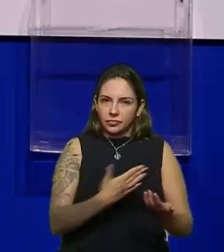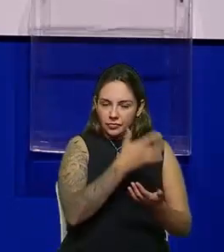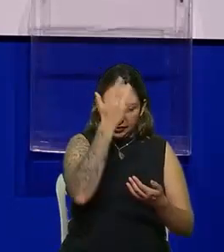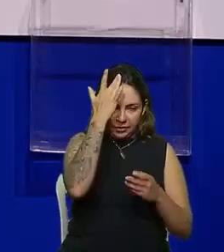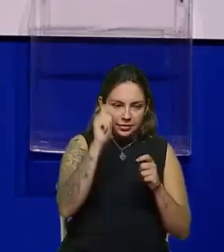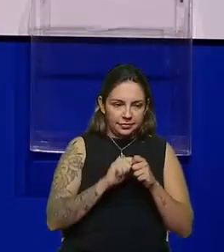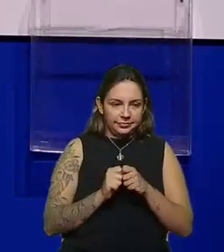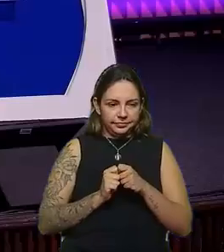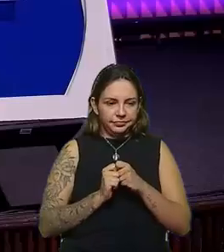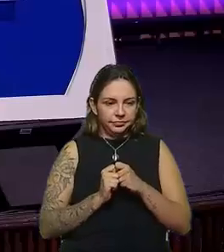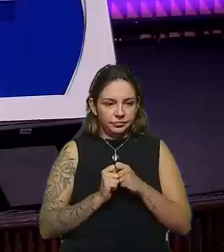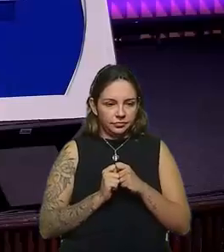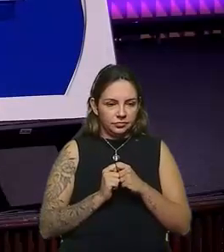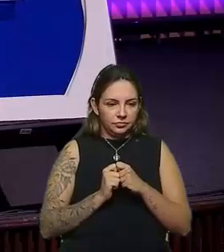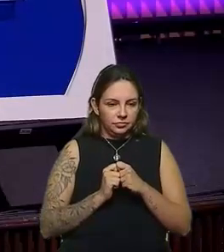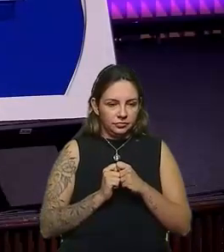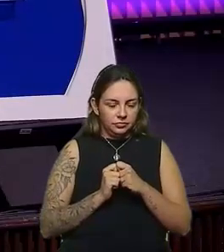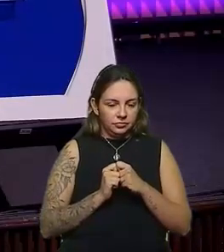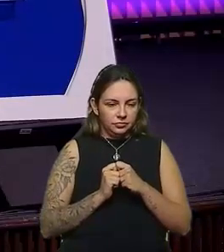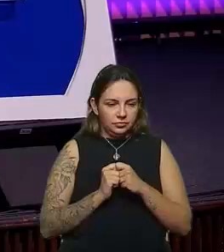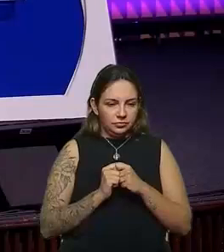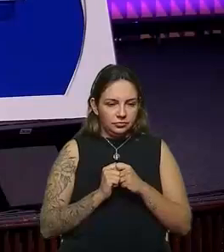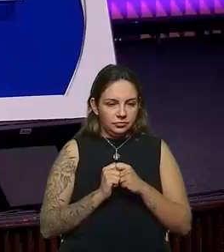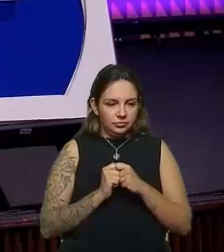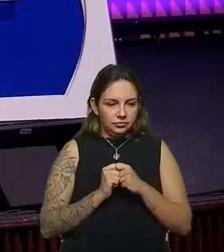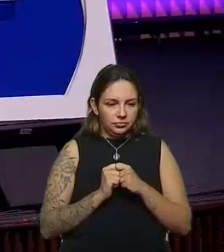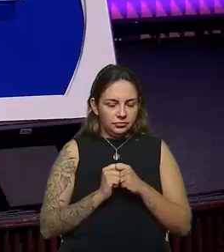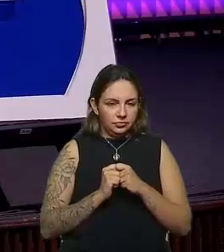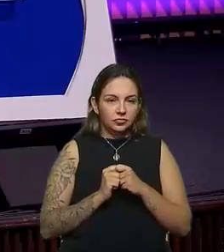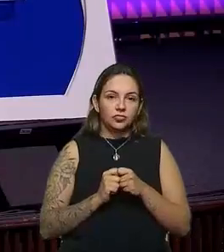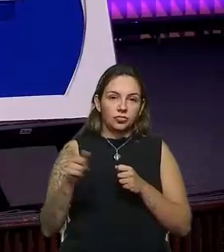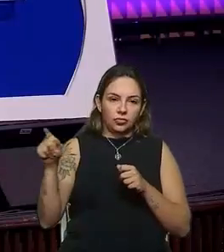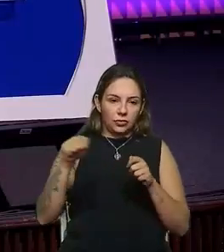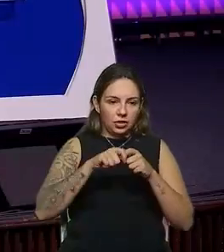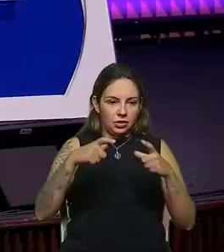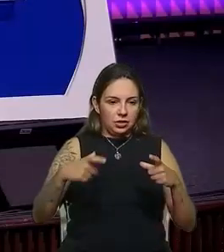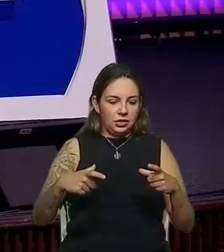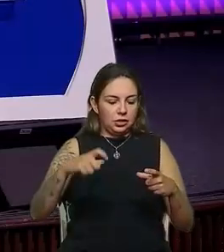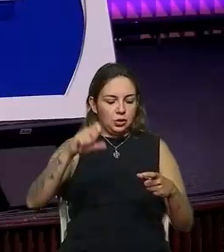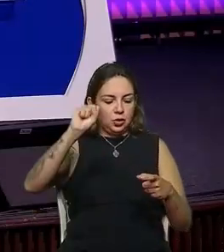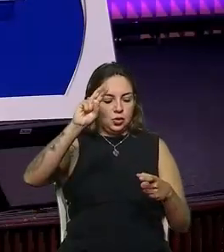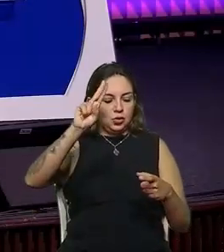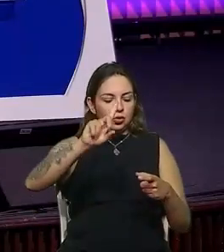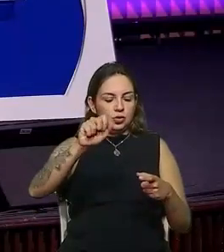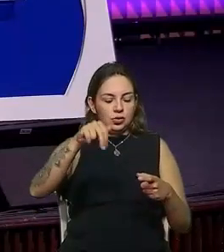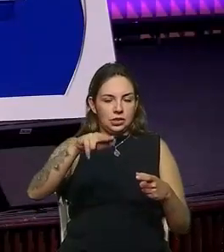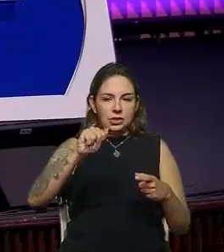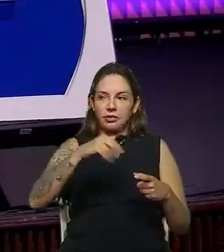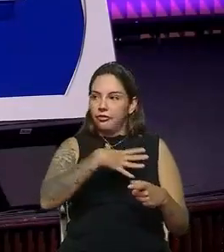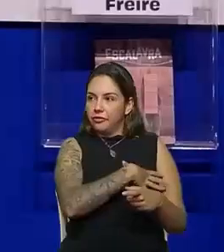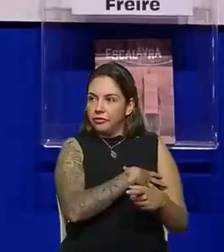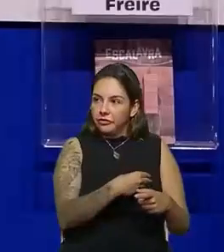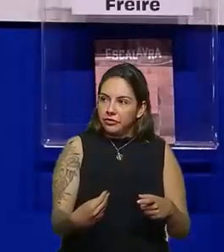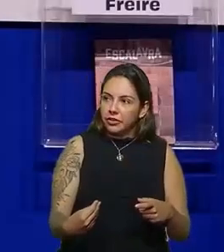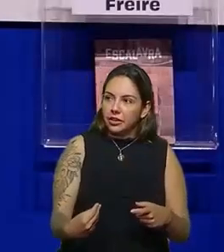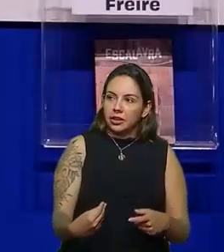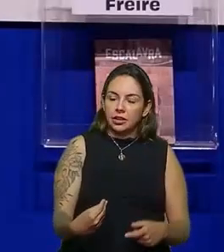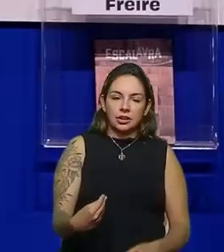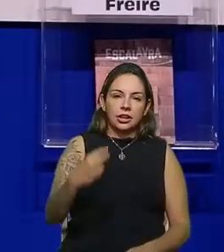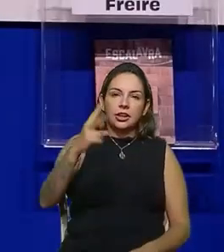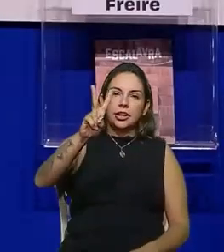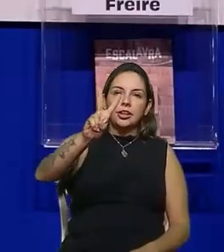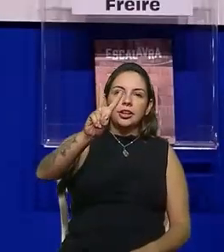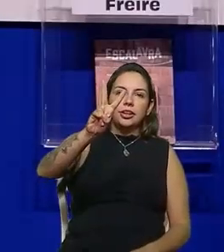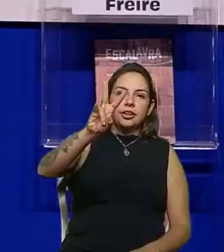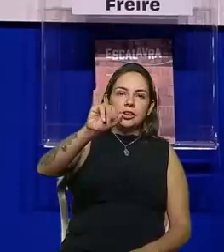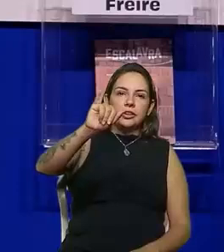para ele fazer talvez Pedro possa responder melhor do que eu. A produtora daquele disco foi Suzana de Moraes, filha de Vinícius. Foi